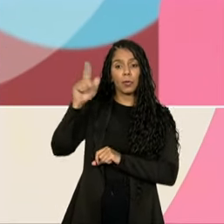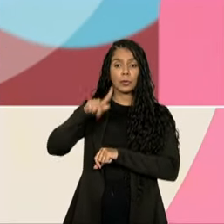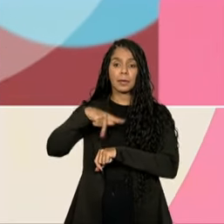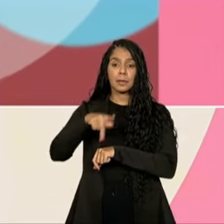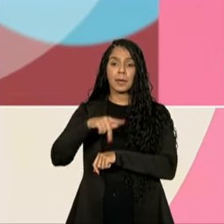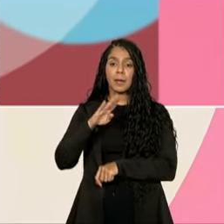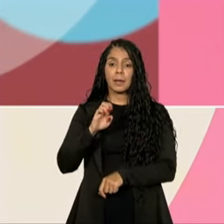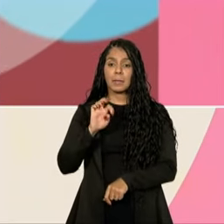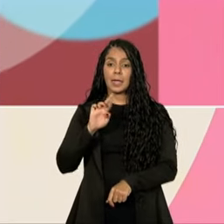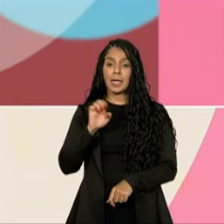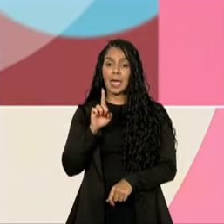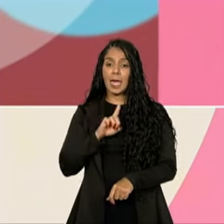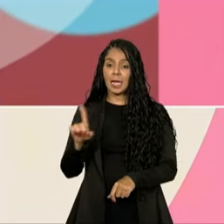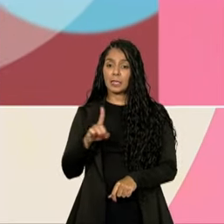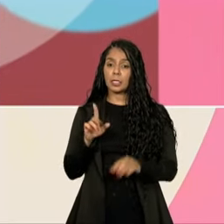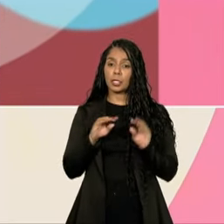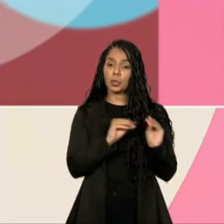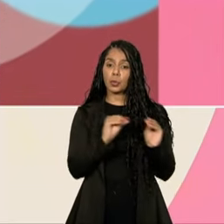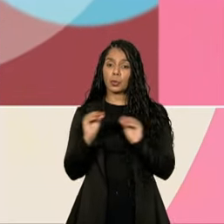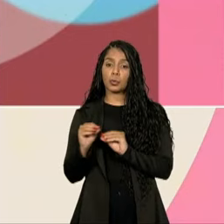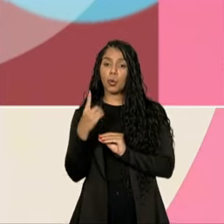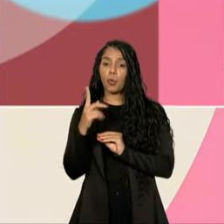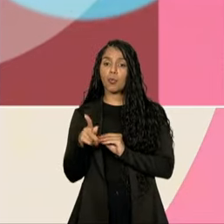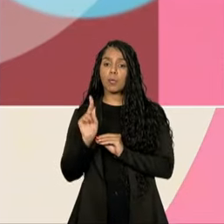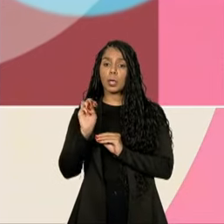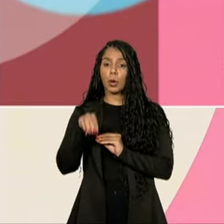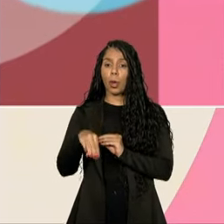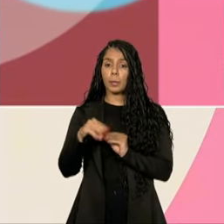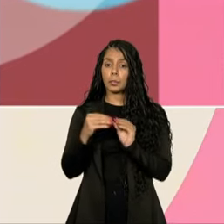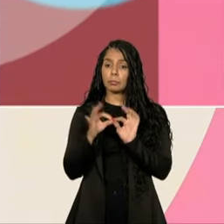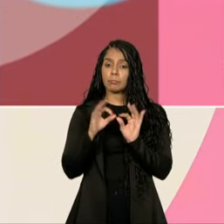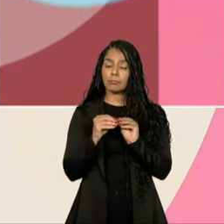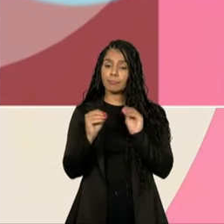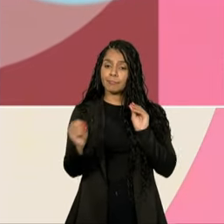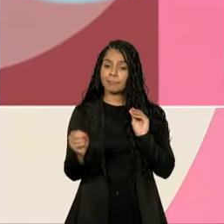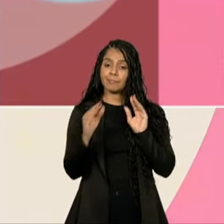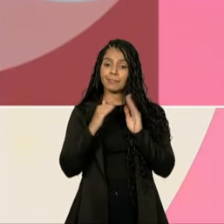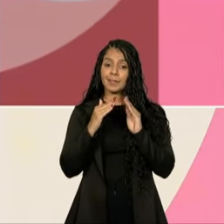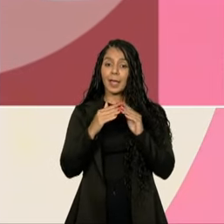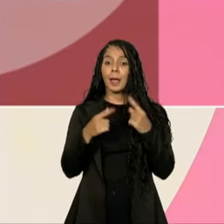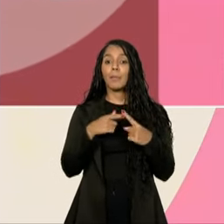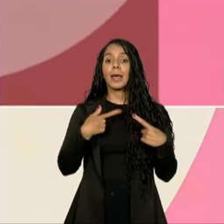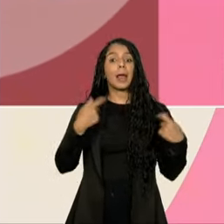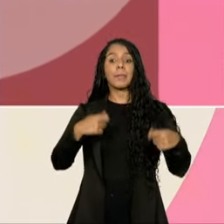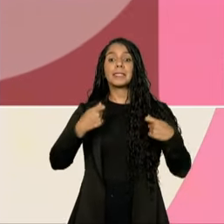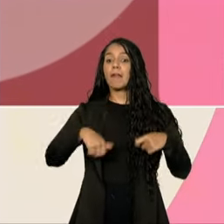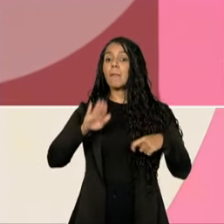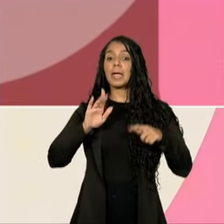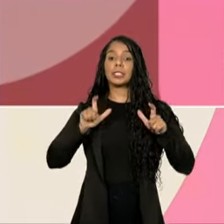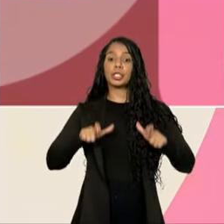que foi morar 1 quilômetro de mim. Meu Deus. Porque ela precisava de mais espaço.